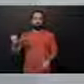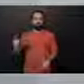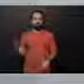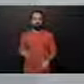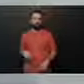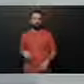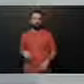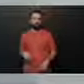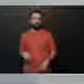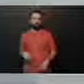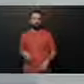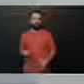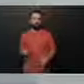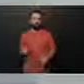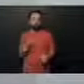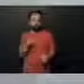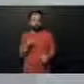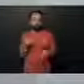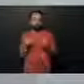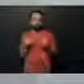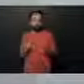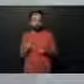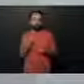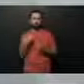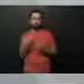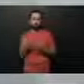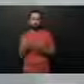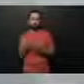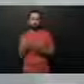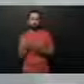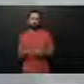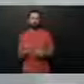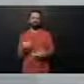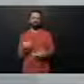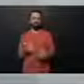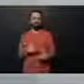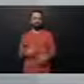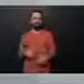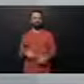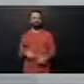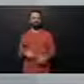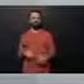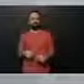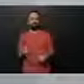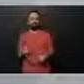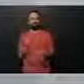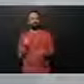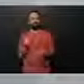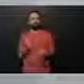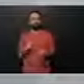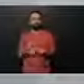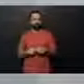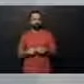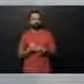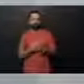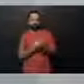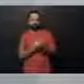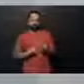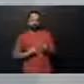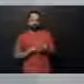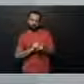vocês estejam bem, estudando bastante e conseguindo resolver todas as atividades. Caso você tenha